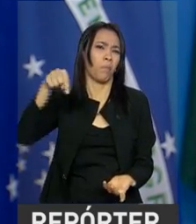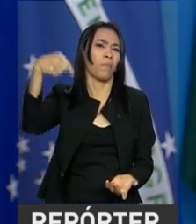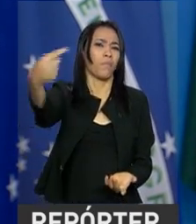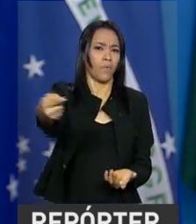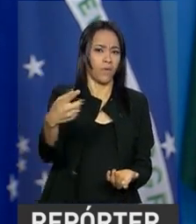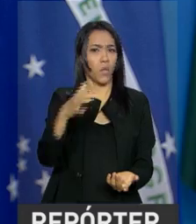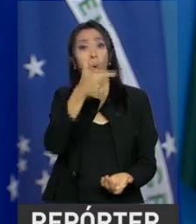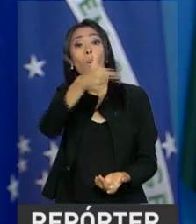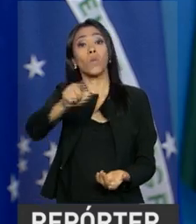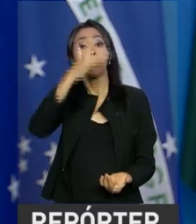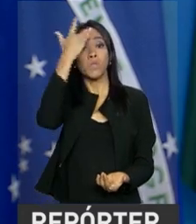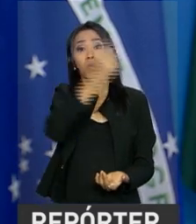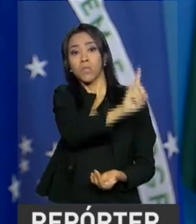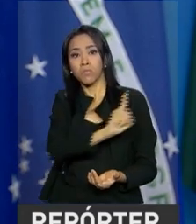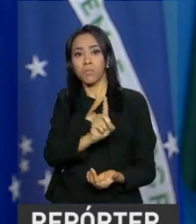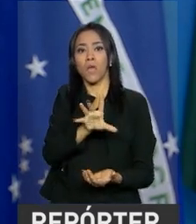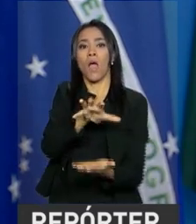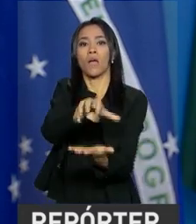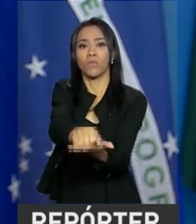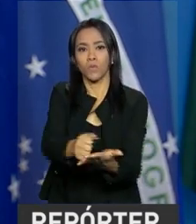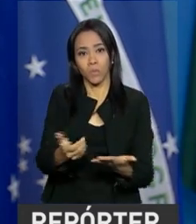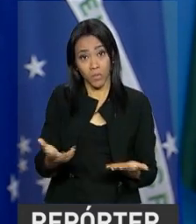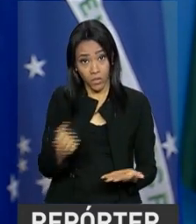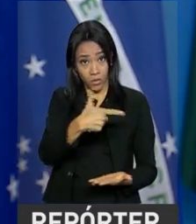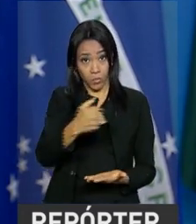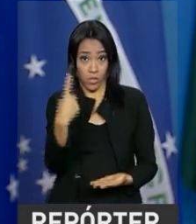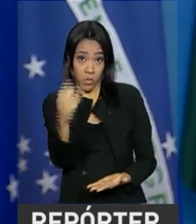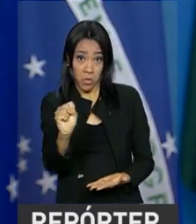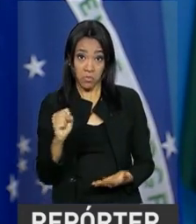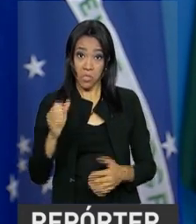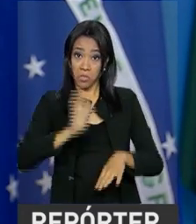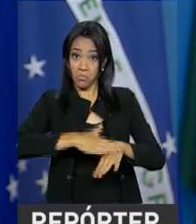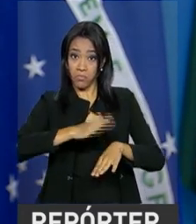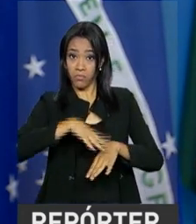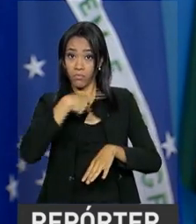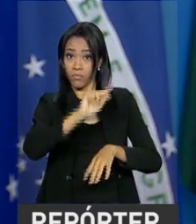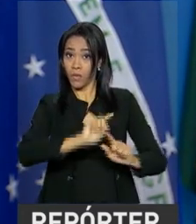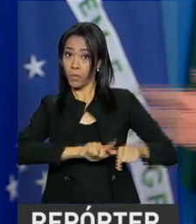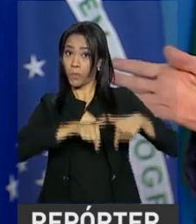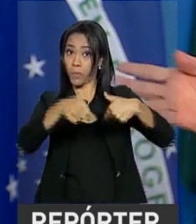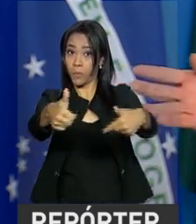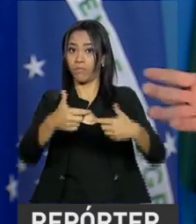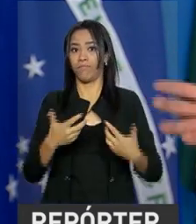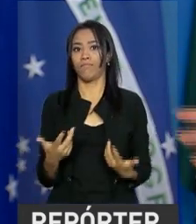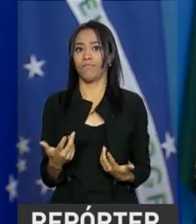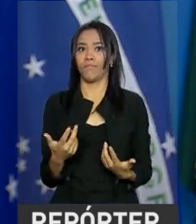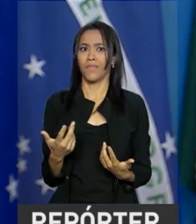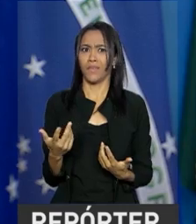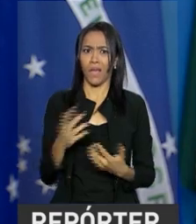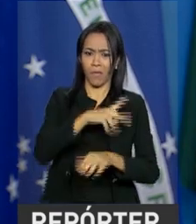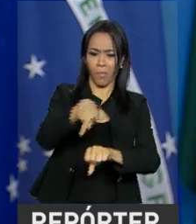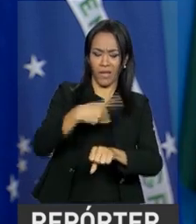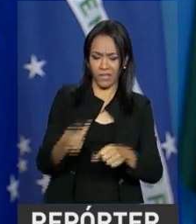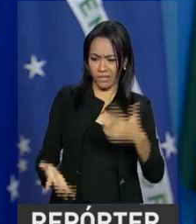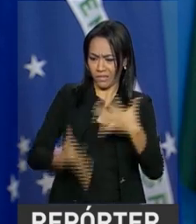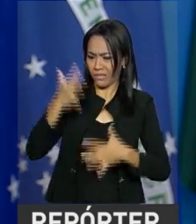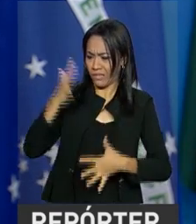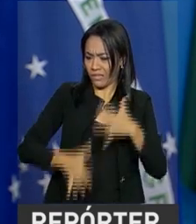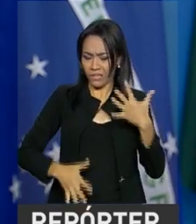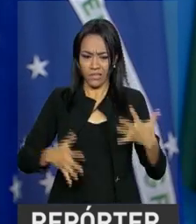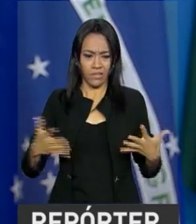depois outro que vier em 2018 que cuide do país todo atrapalhado e